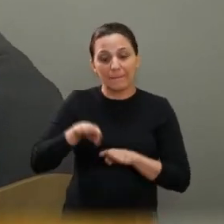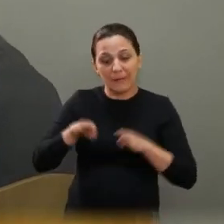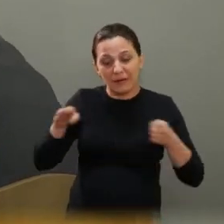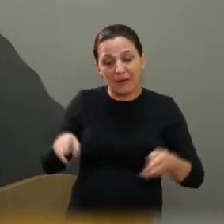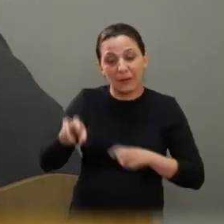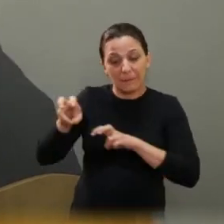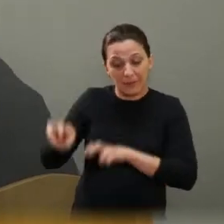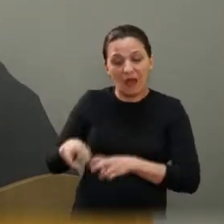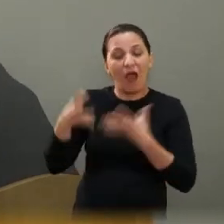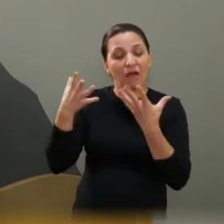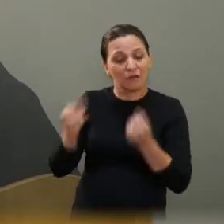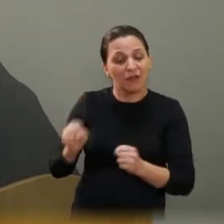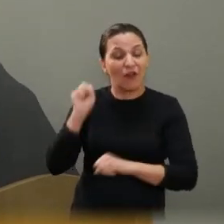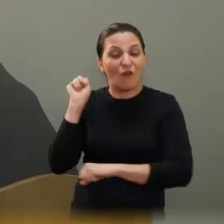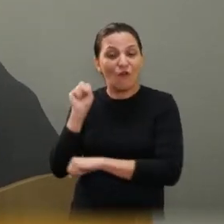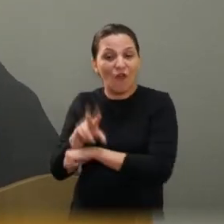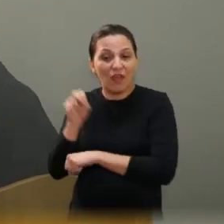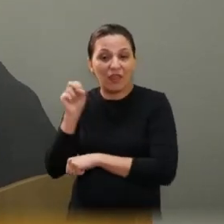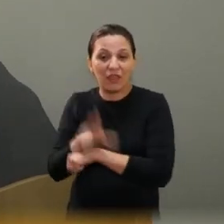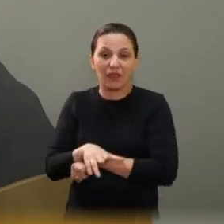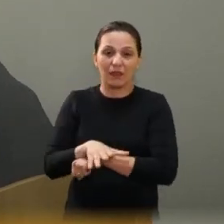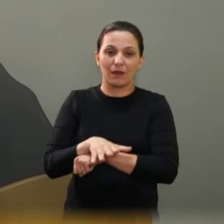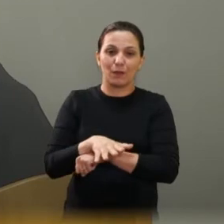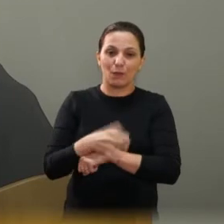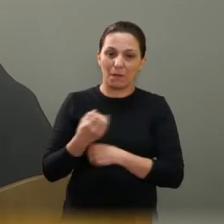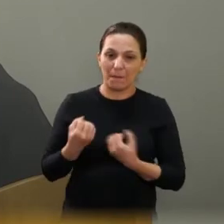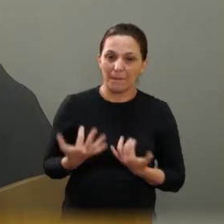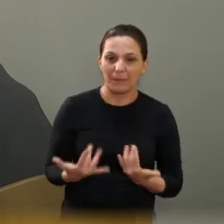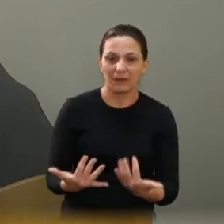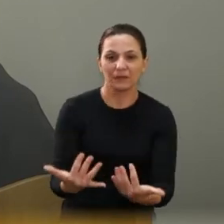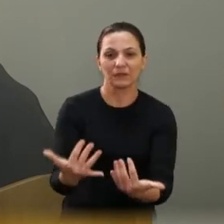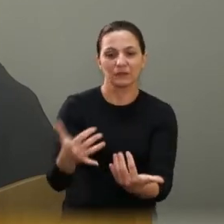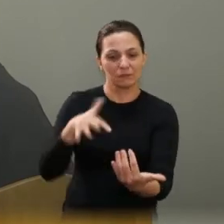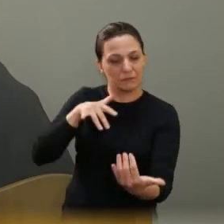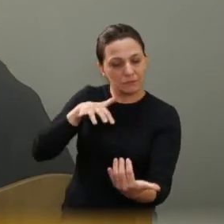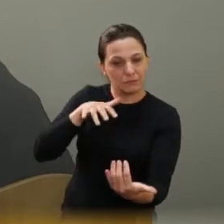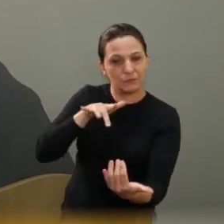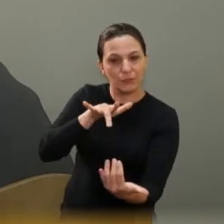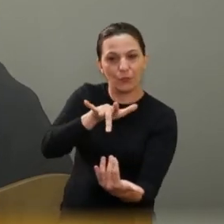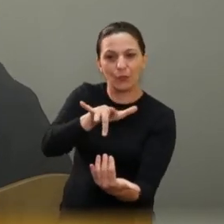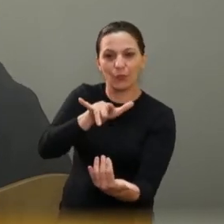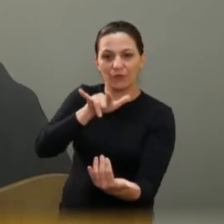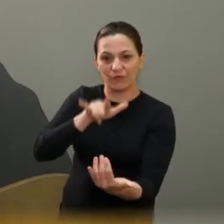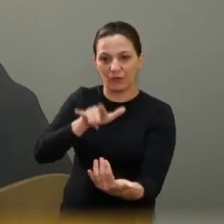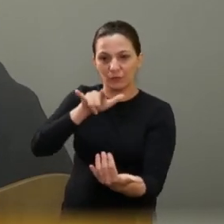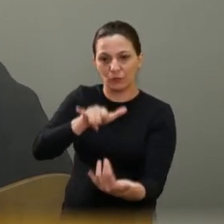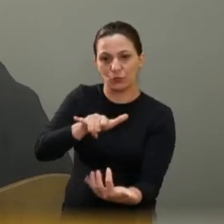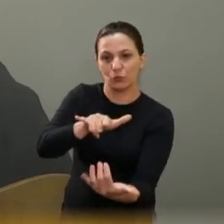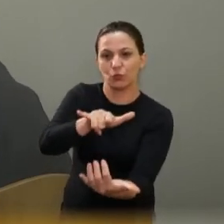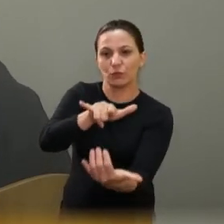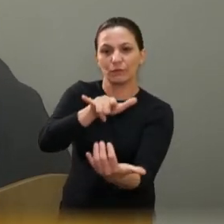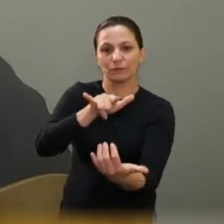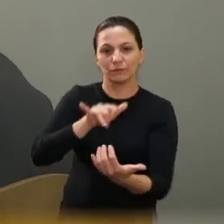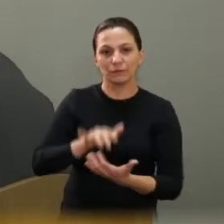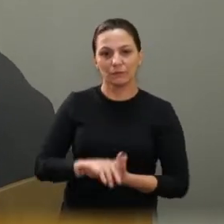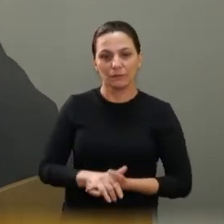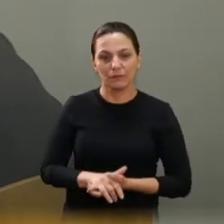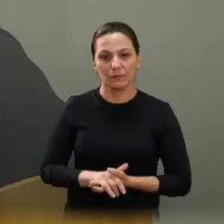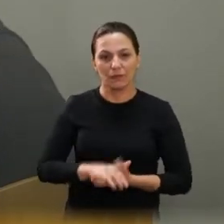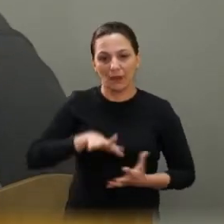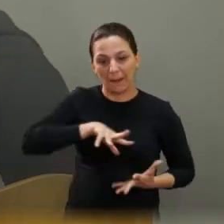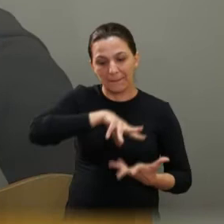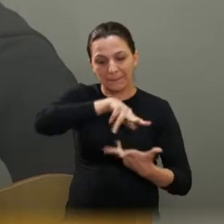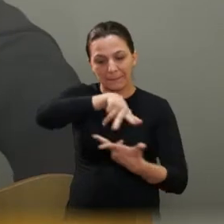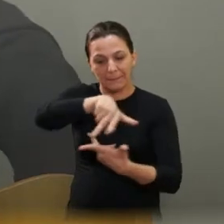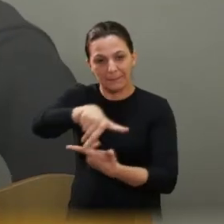que a favor do agrotóxico esse país e tem que buscar alternativa para cuidar primeiro do